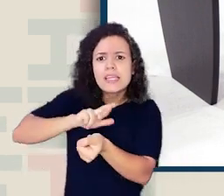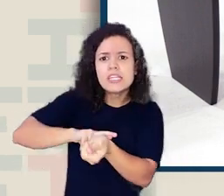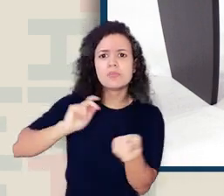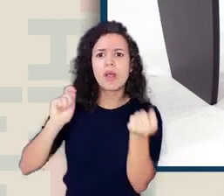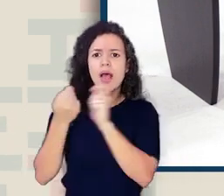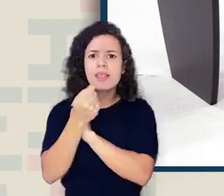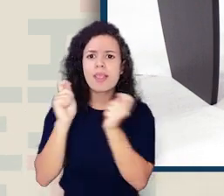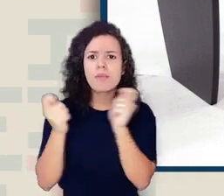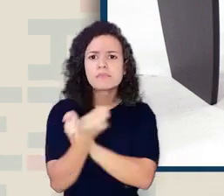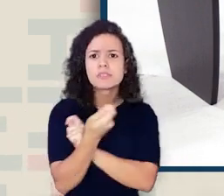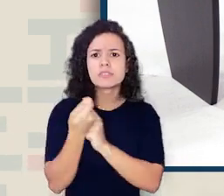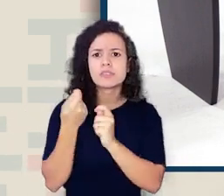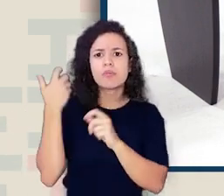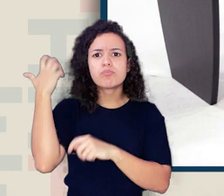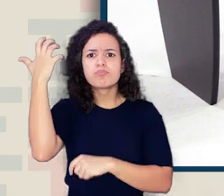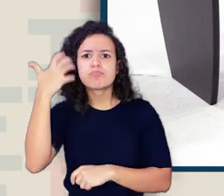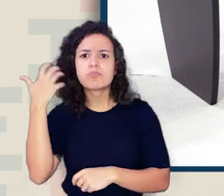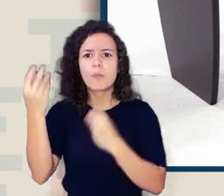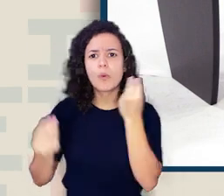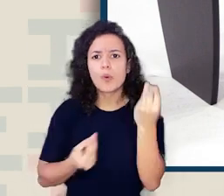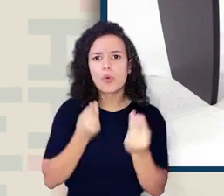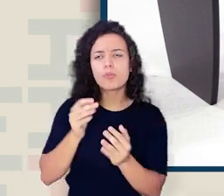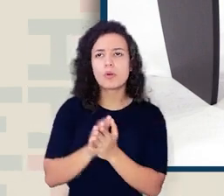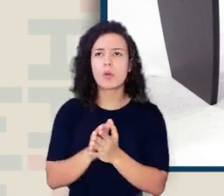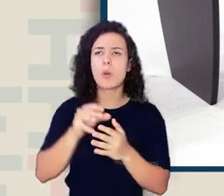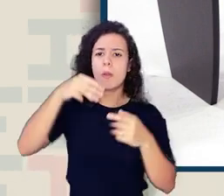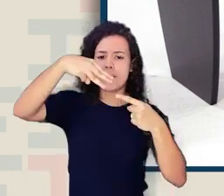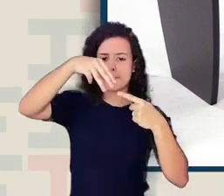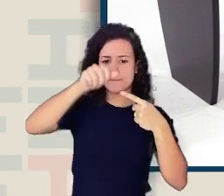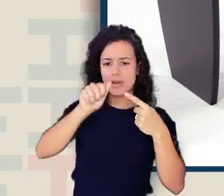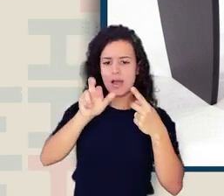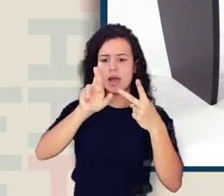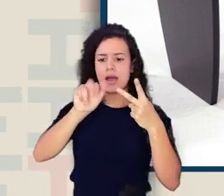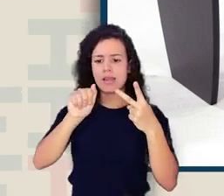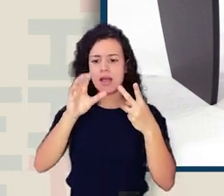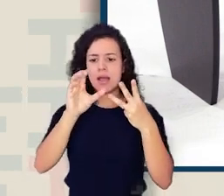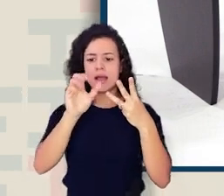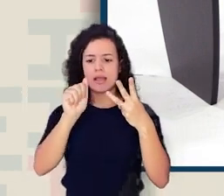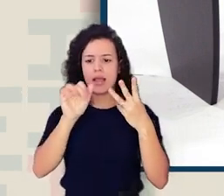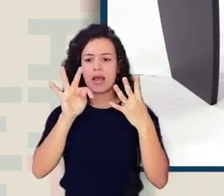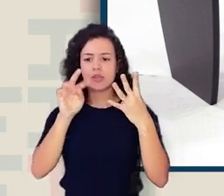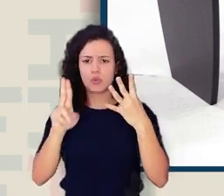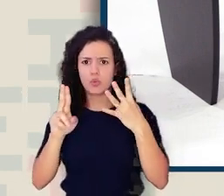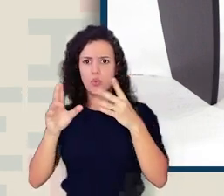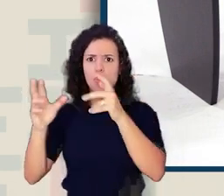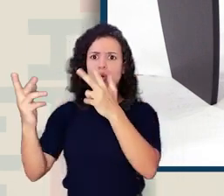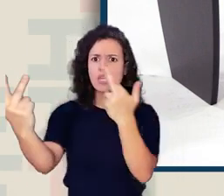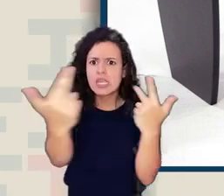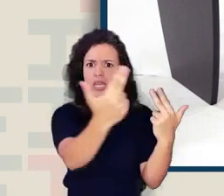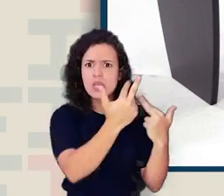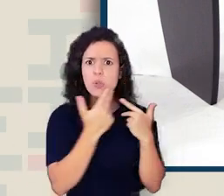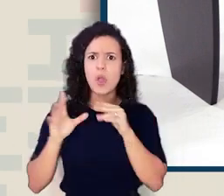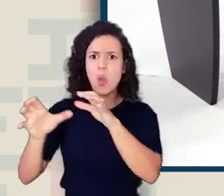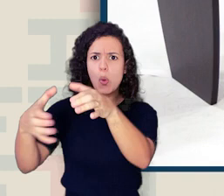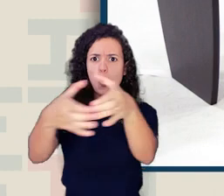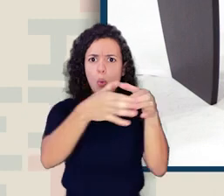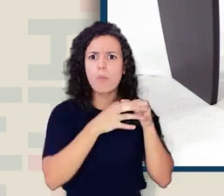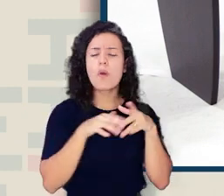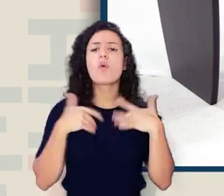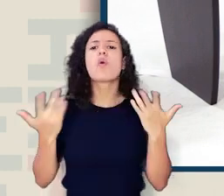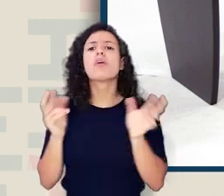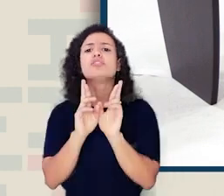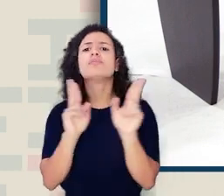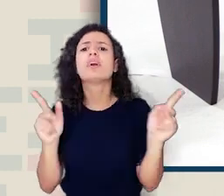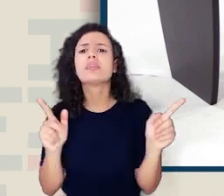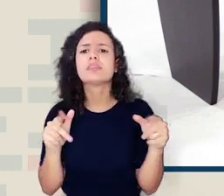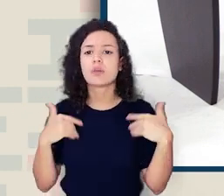posso fazer a adaptação dessas células? E será que esse maracatu, ele é igual em todos os grupos? Quais